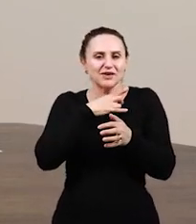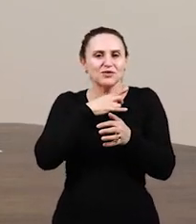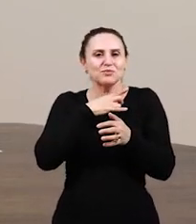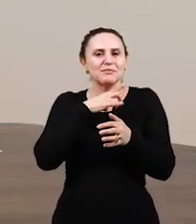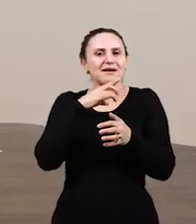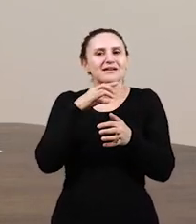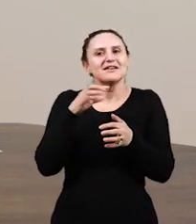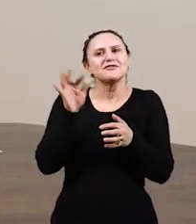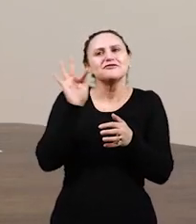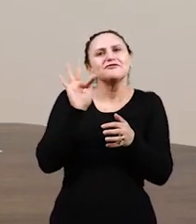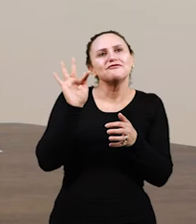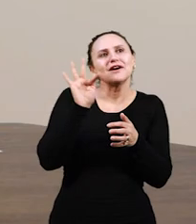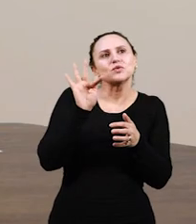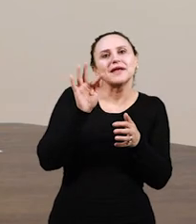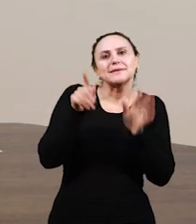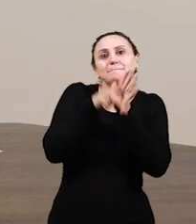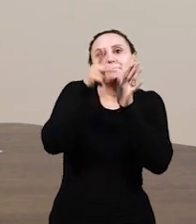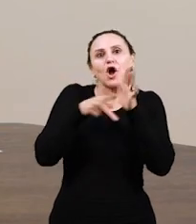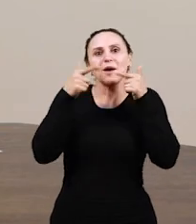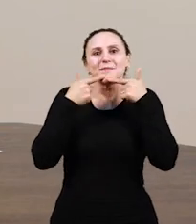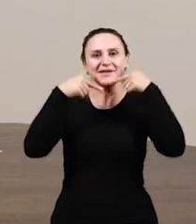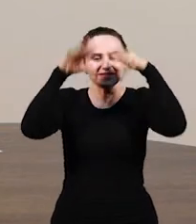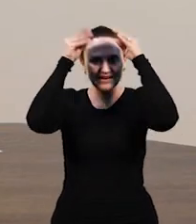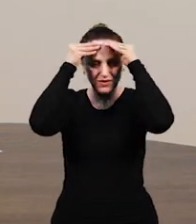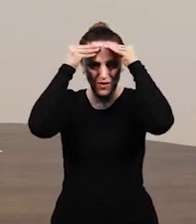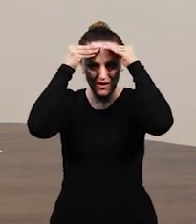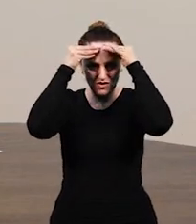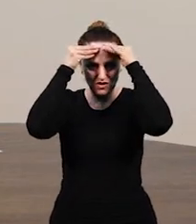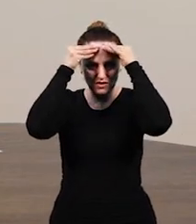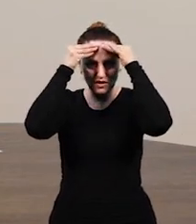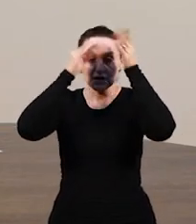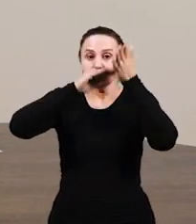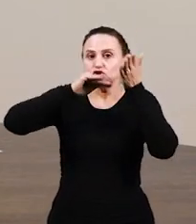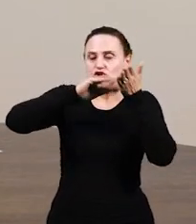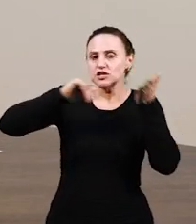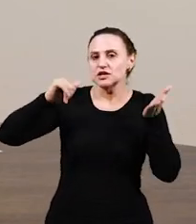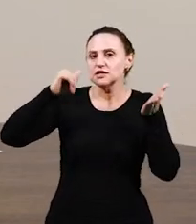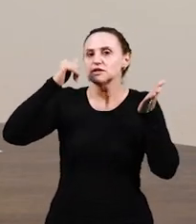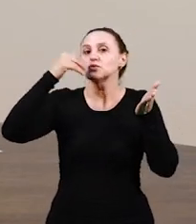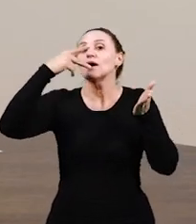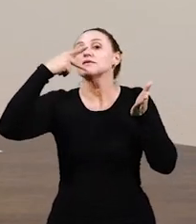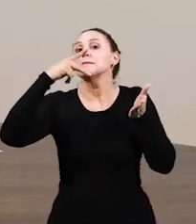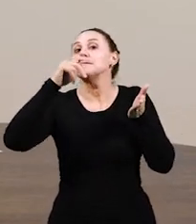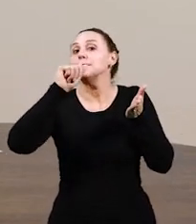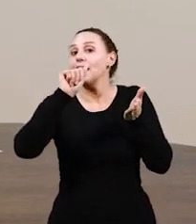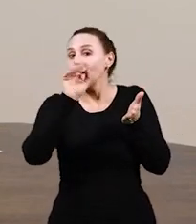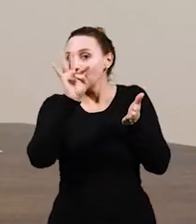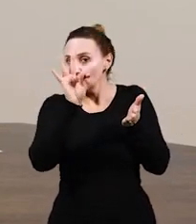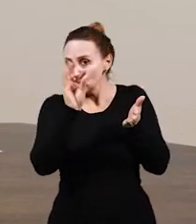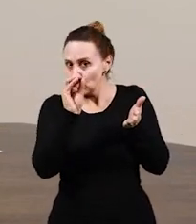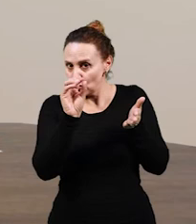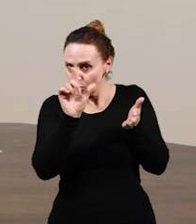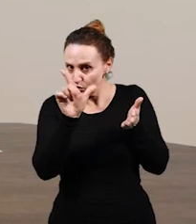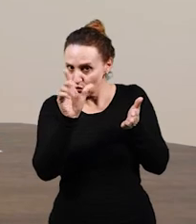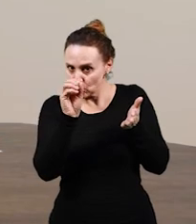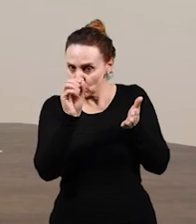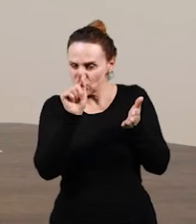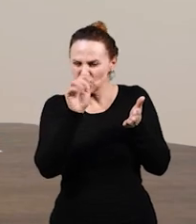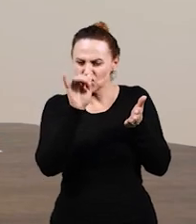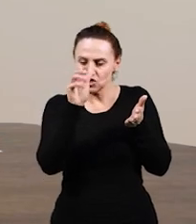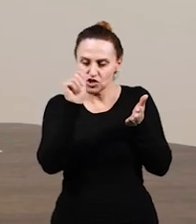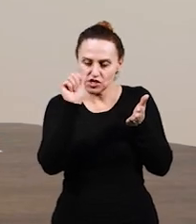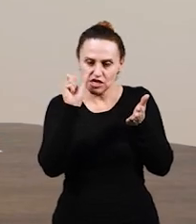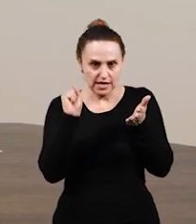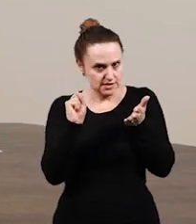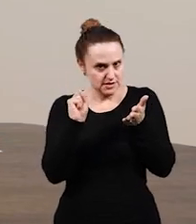da linguagem é o termo que ele utiliza né exceto as patologias né então é quando a gente fala